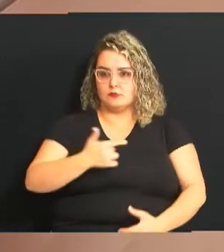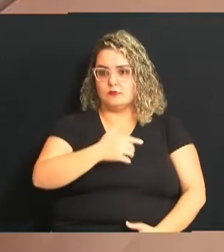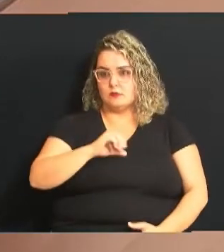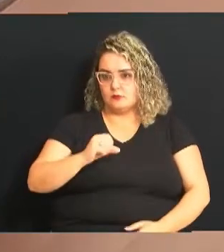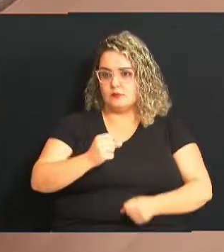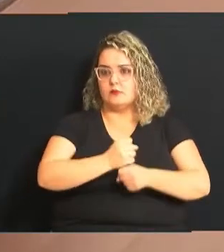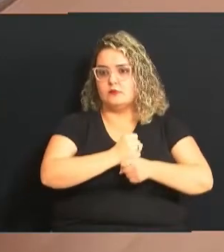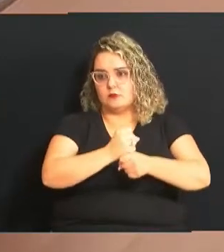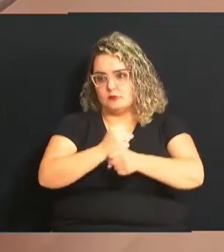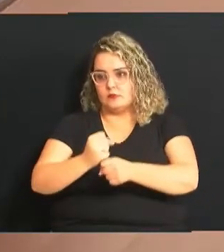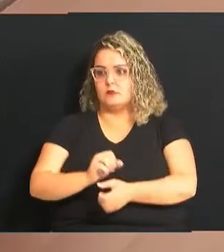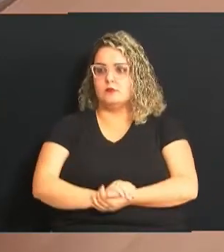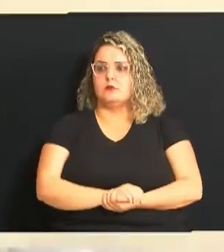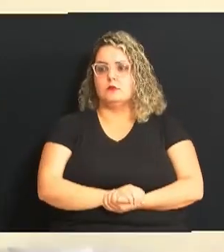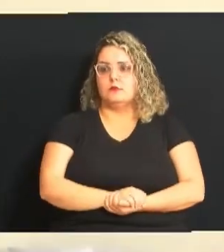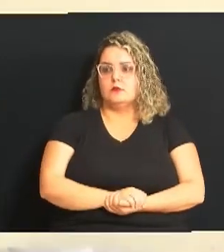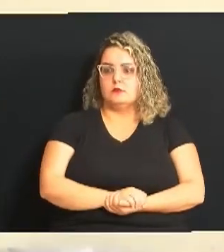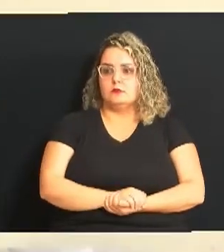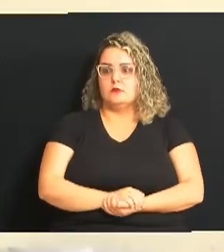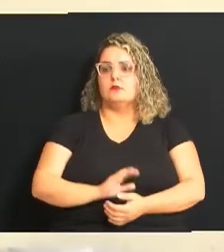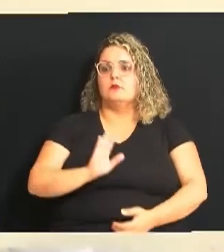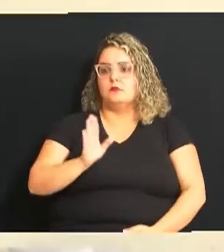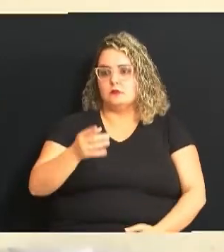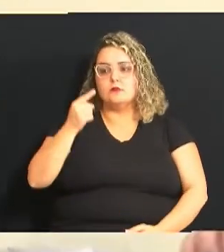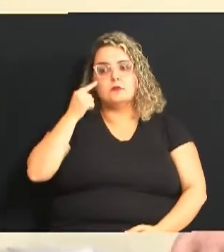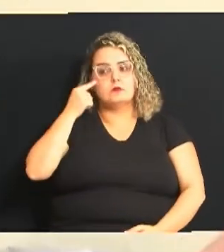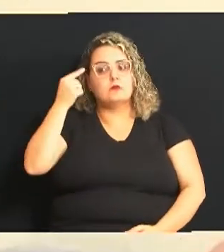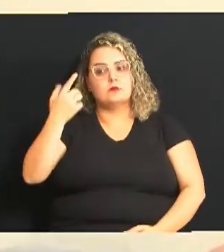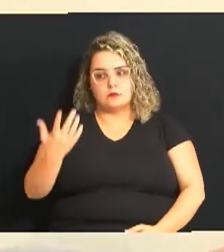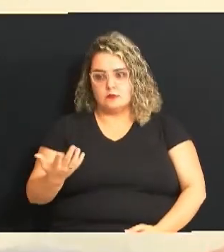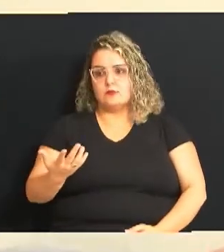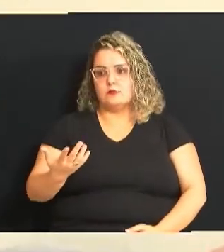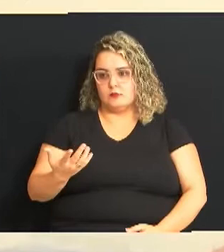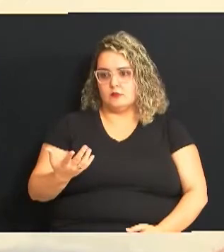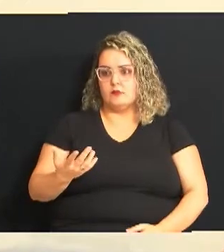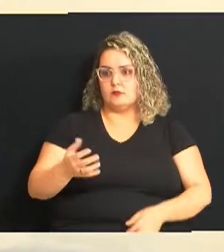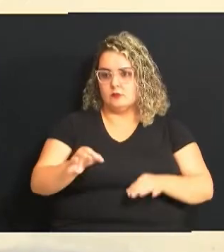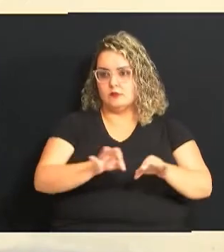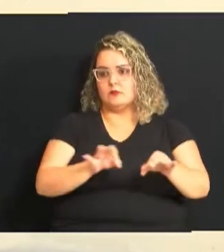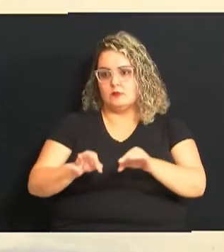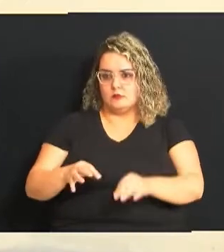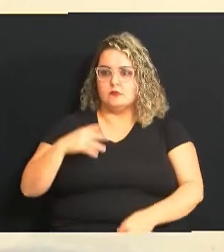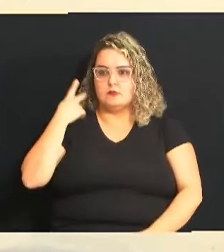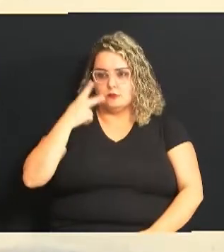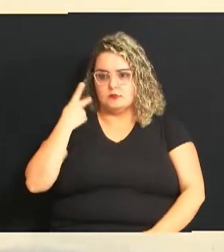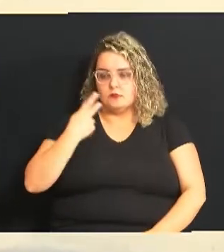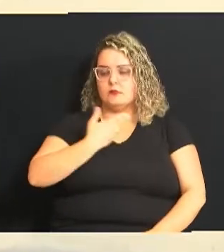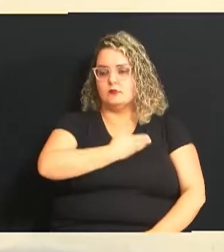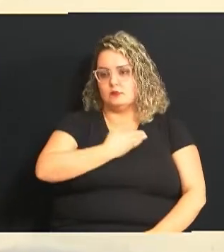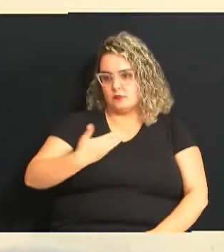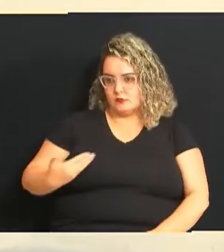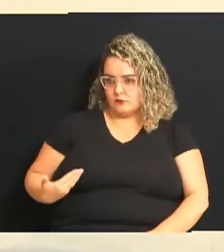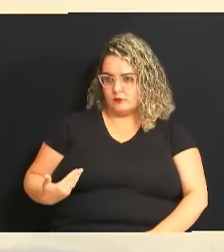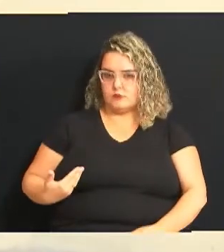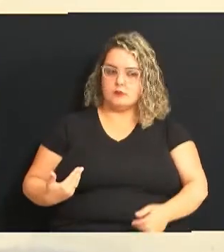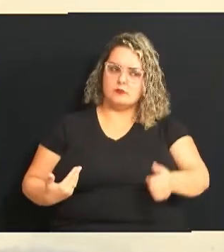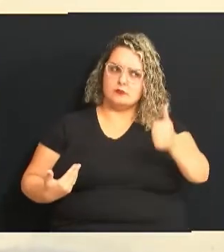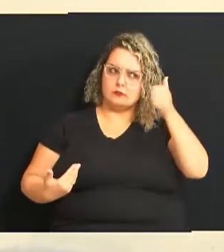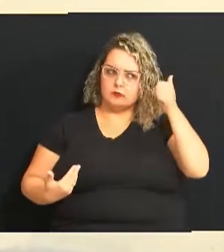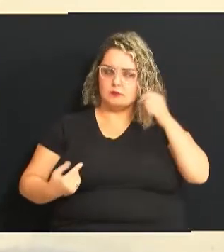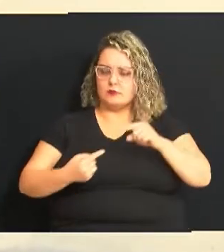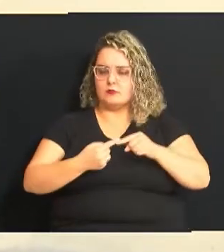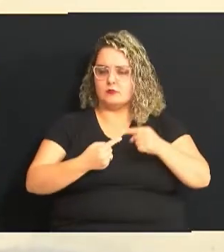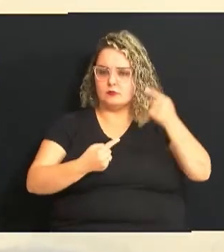anos. Então, que já deveria ter pensado, se preparado da política pública lá atrás